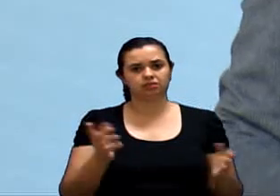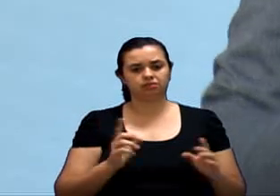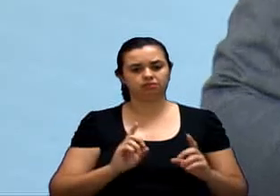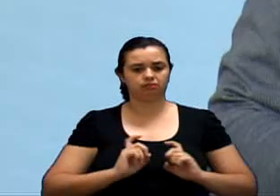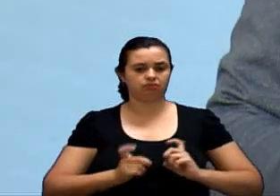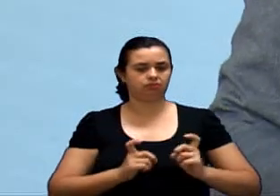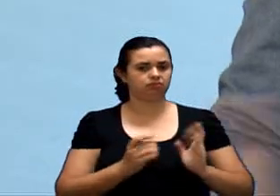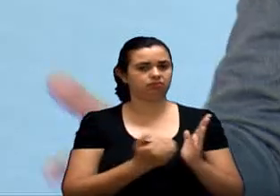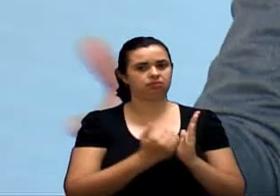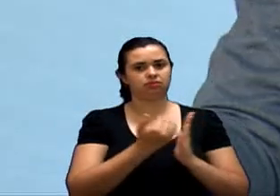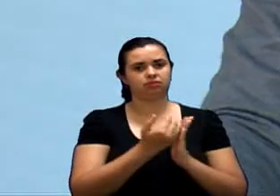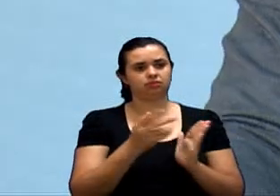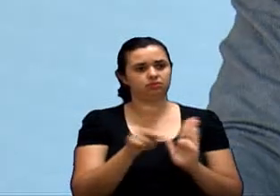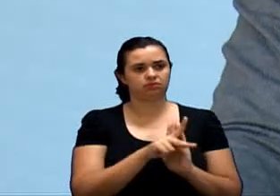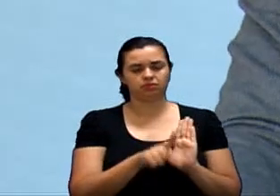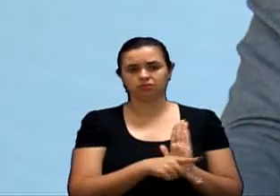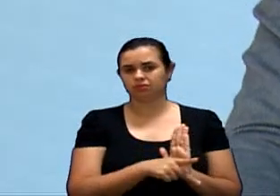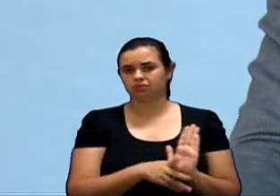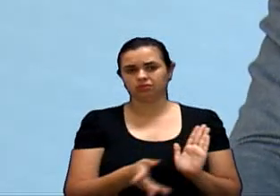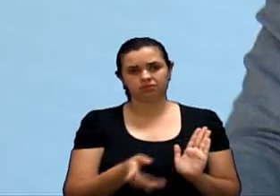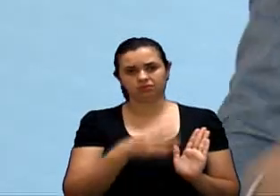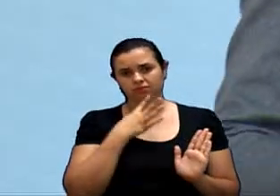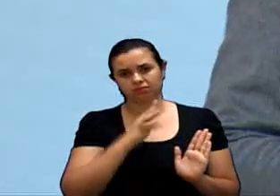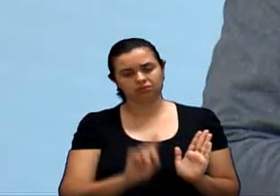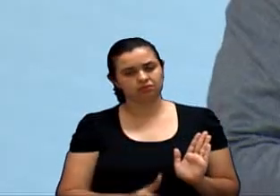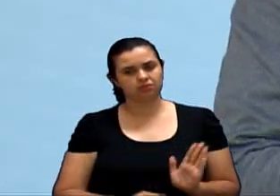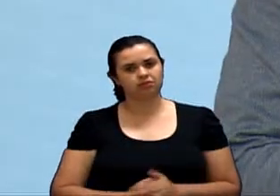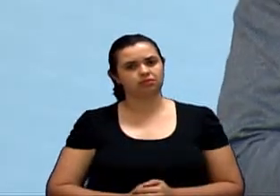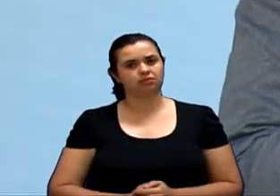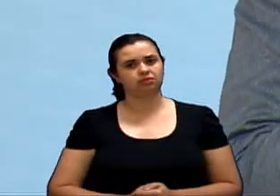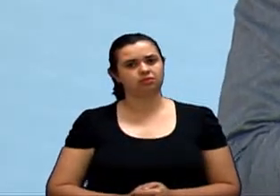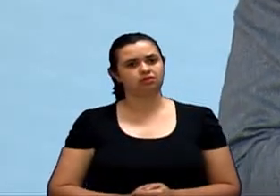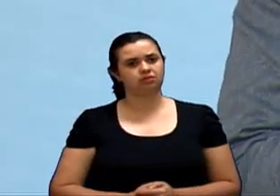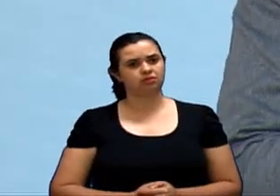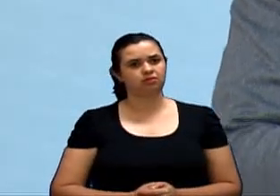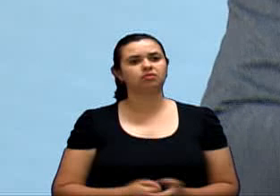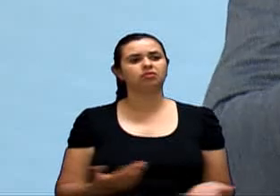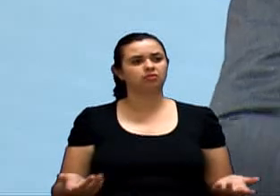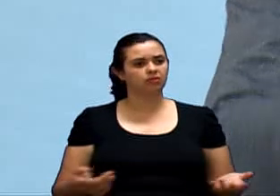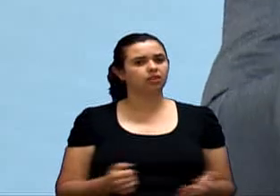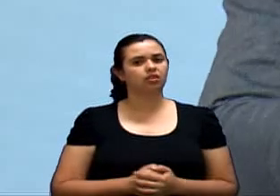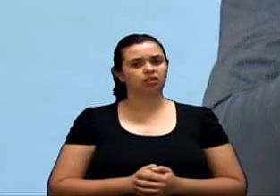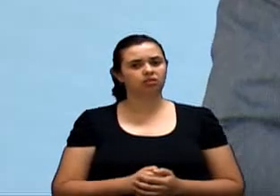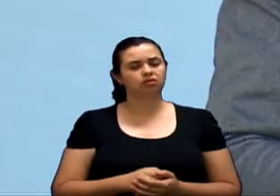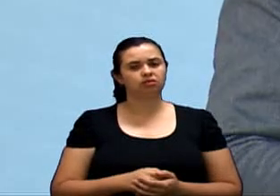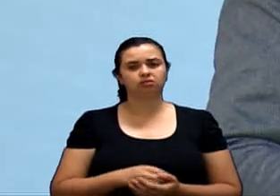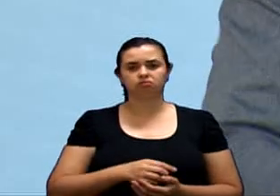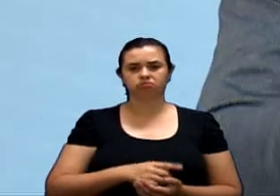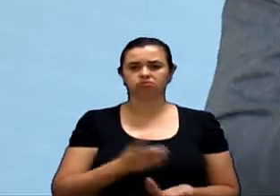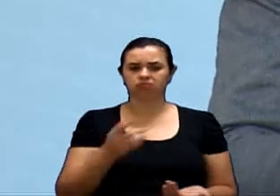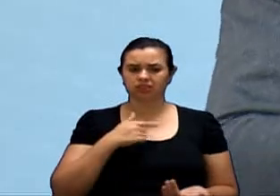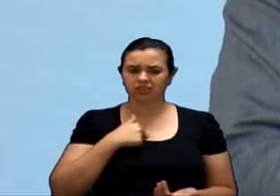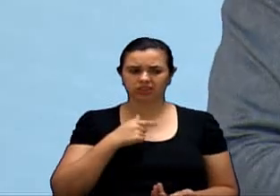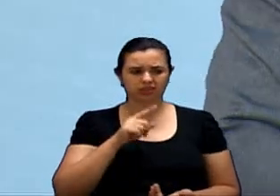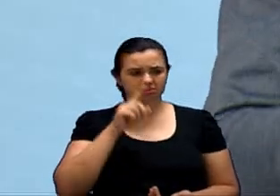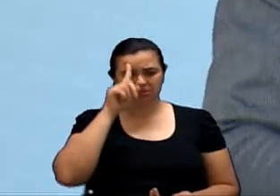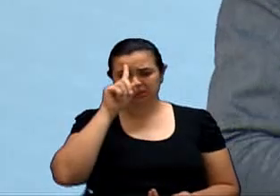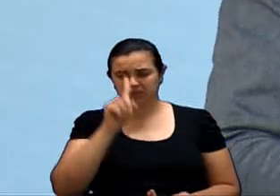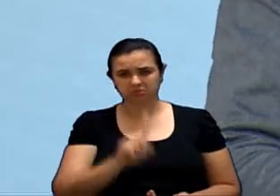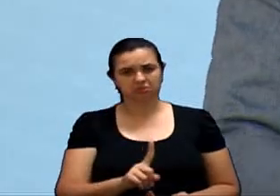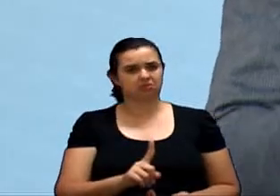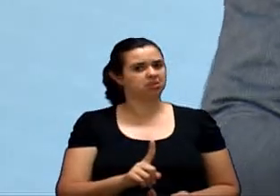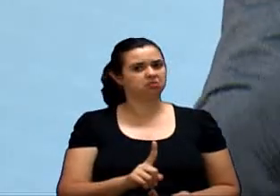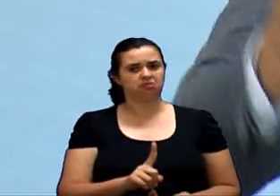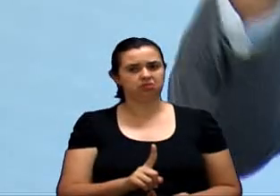projeto que chegou de última hora que nós não tínhamos conhecimento. Eu confesso para vocês, juro por Deus, em nenhum momento eu fiquei sabendo que